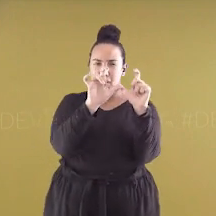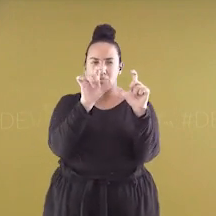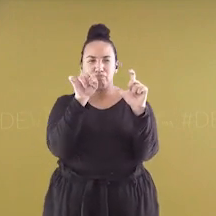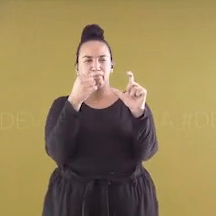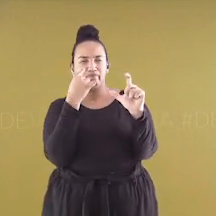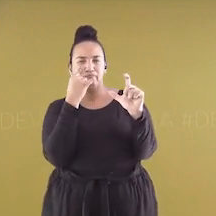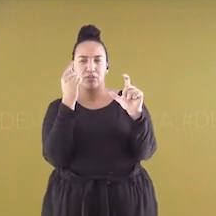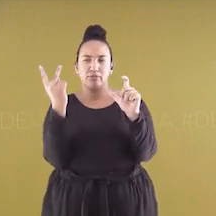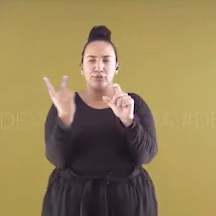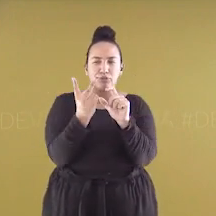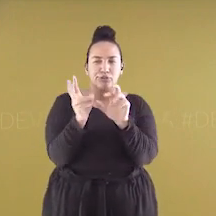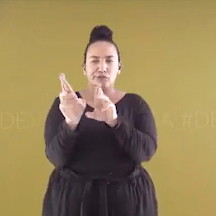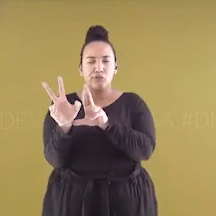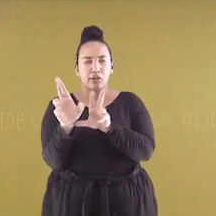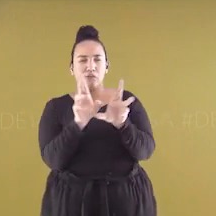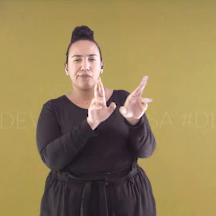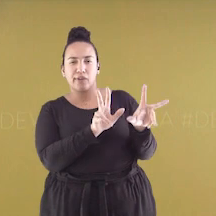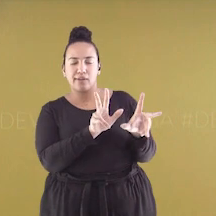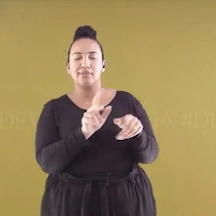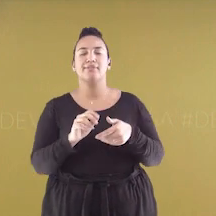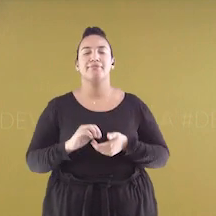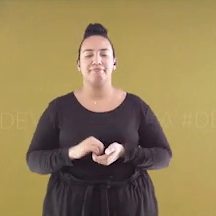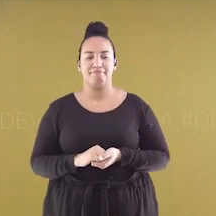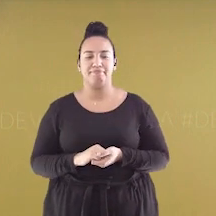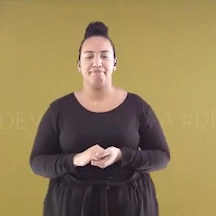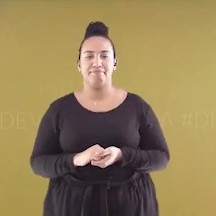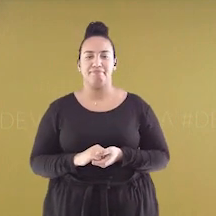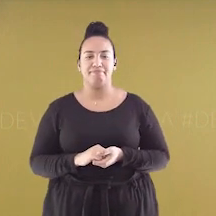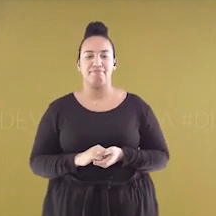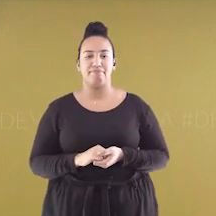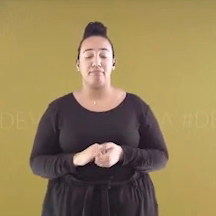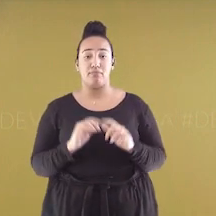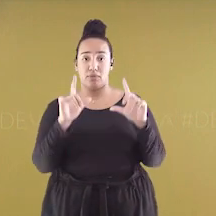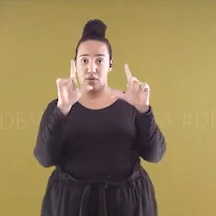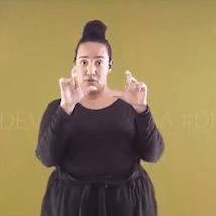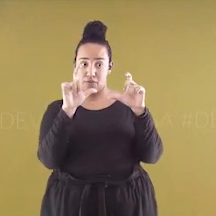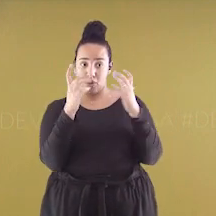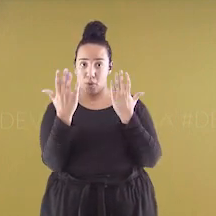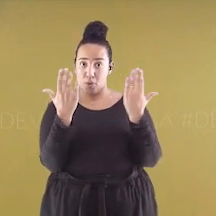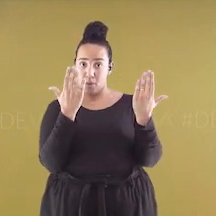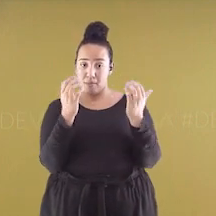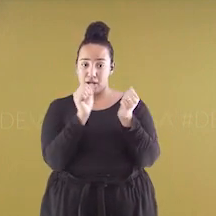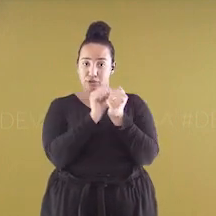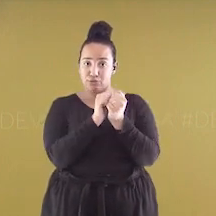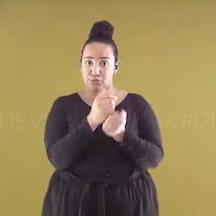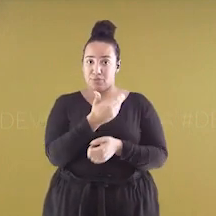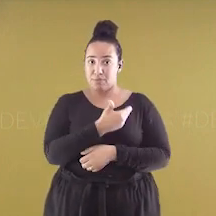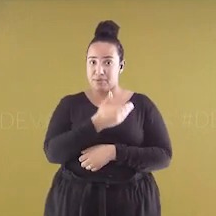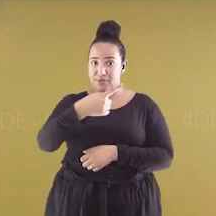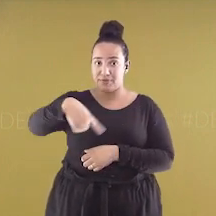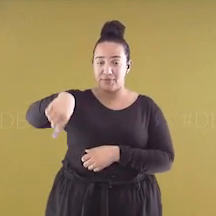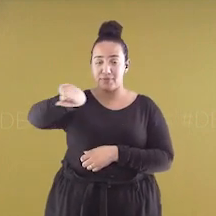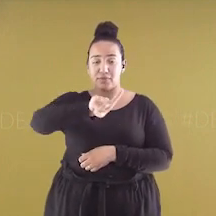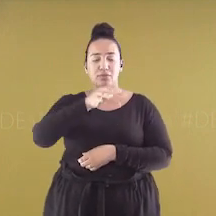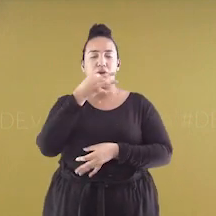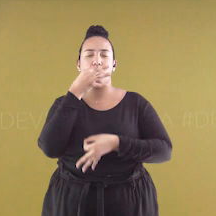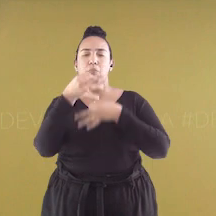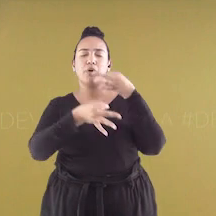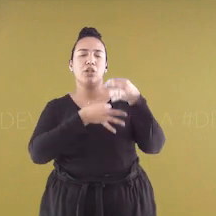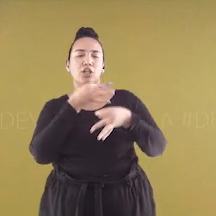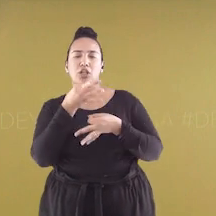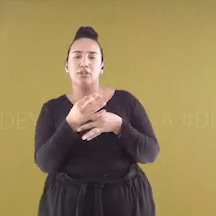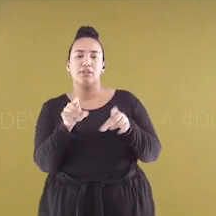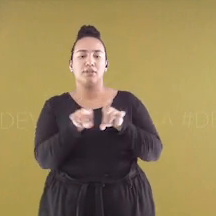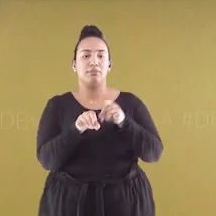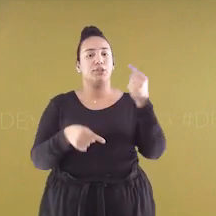que demonstrem as diferenças existentes nela. Compare suas fotos com a de seus colegas, comentando